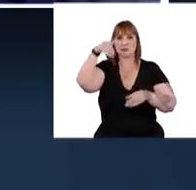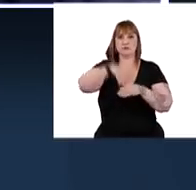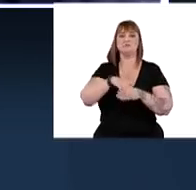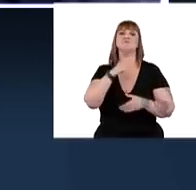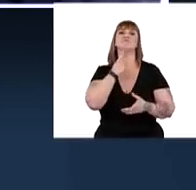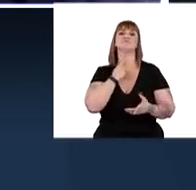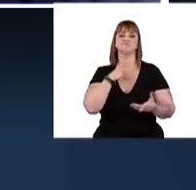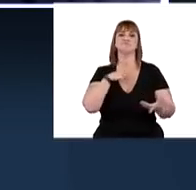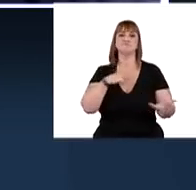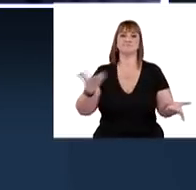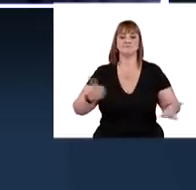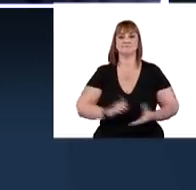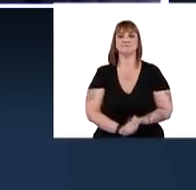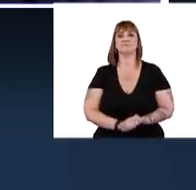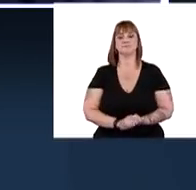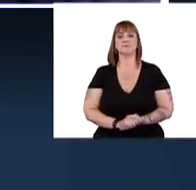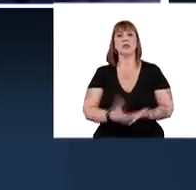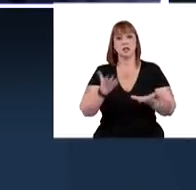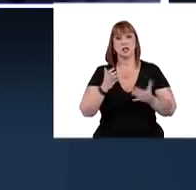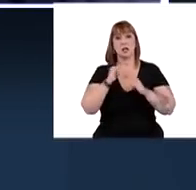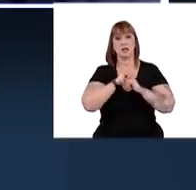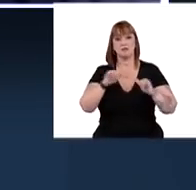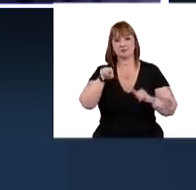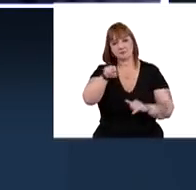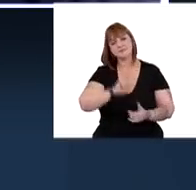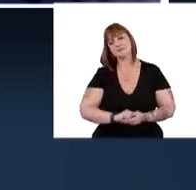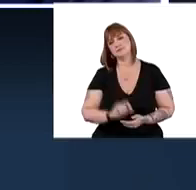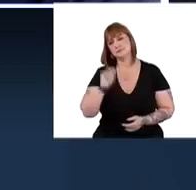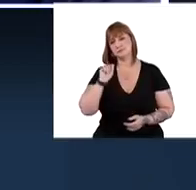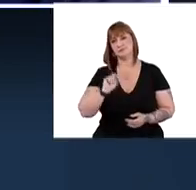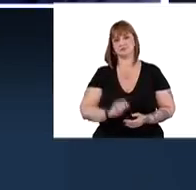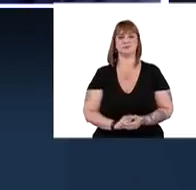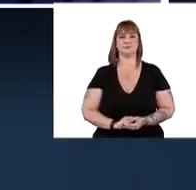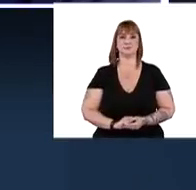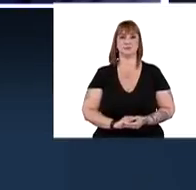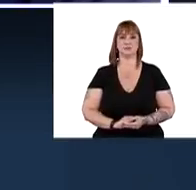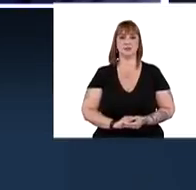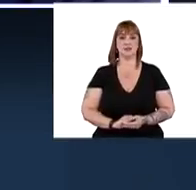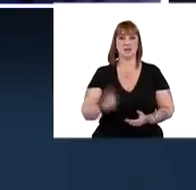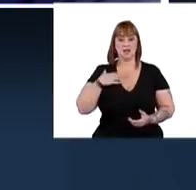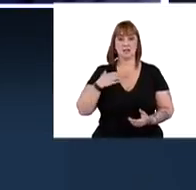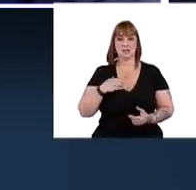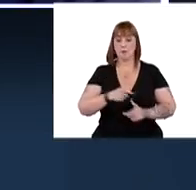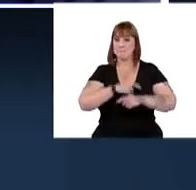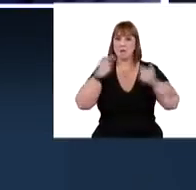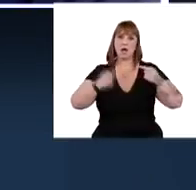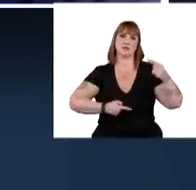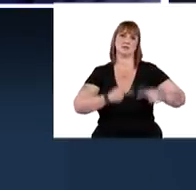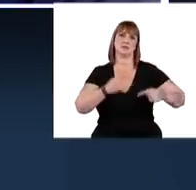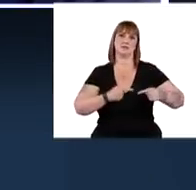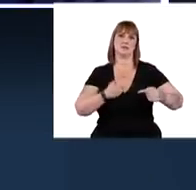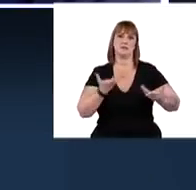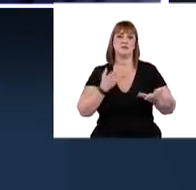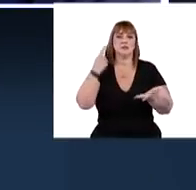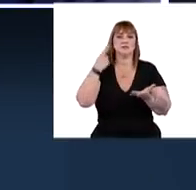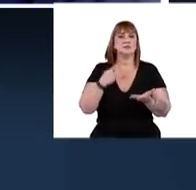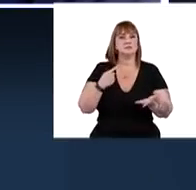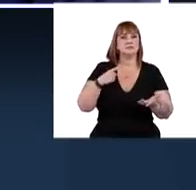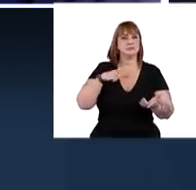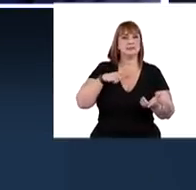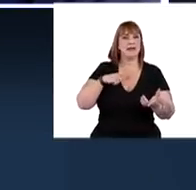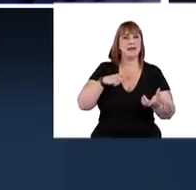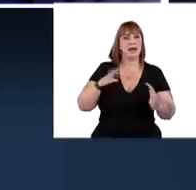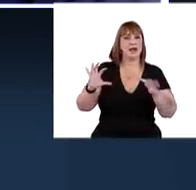é, eu queria dizer para você que esse é o maior desafio, mas nós contamos com um